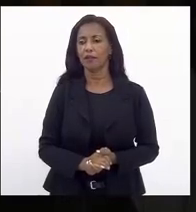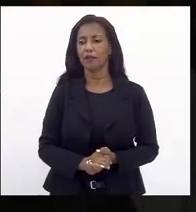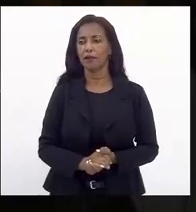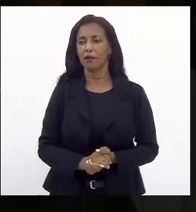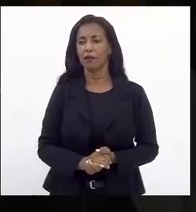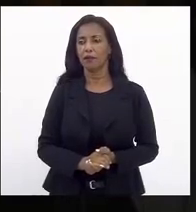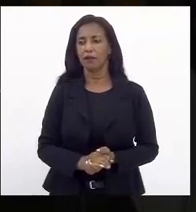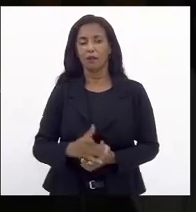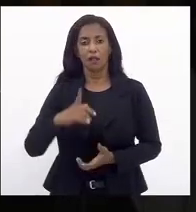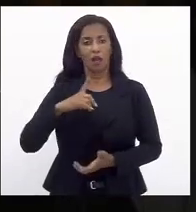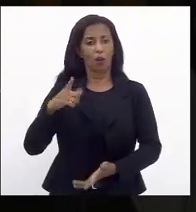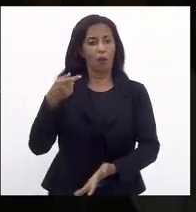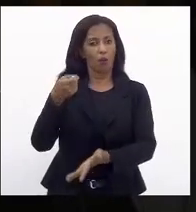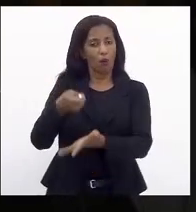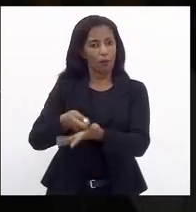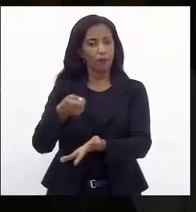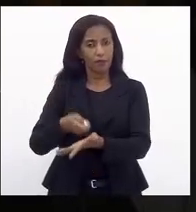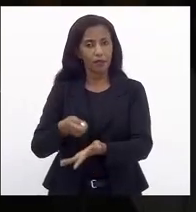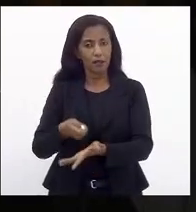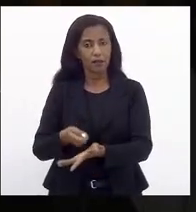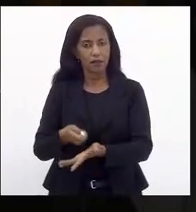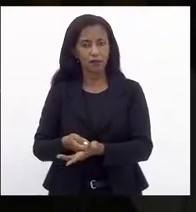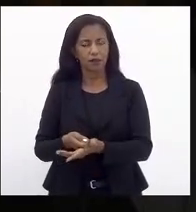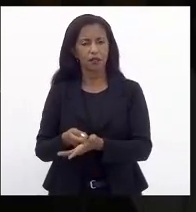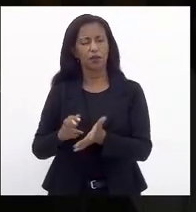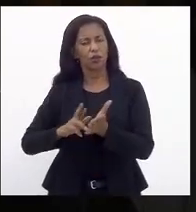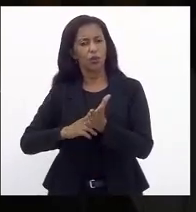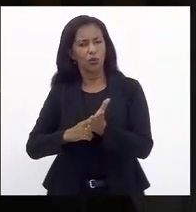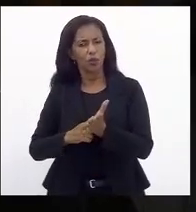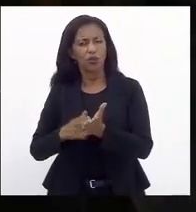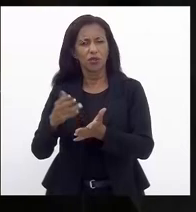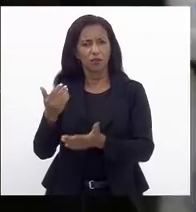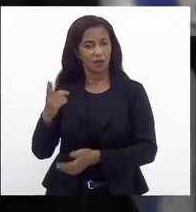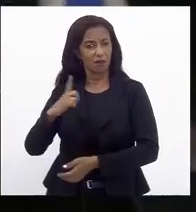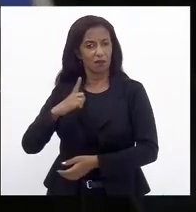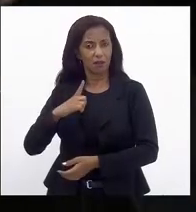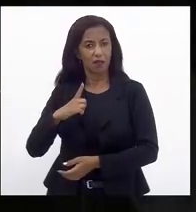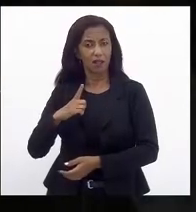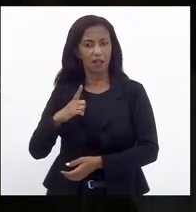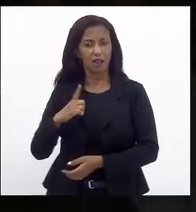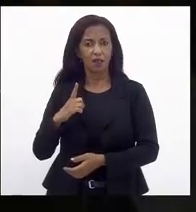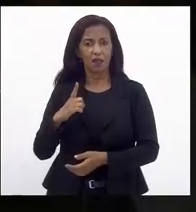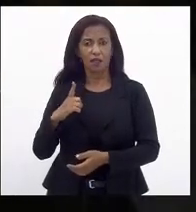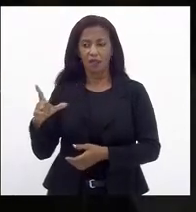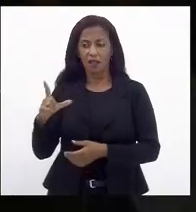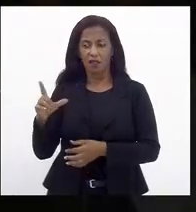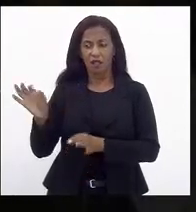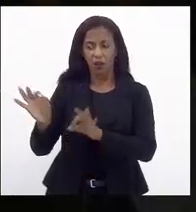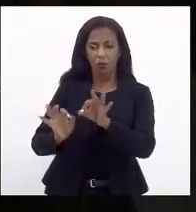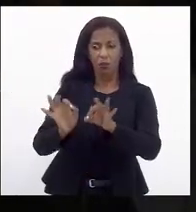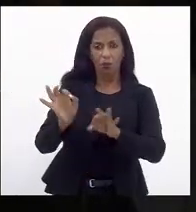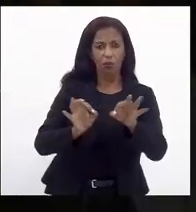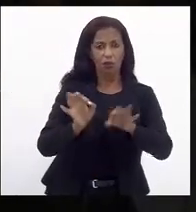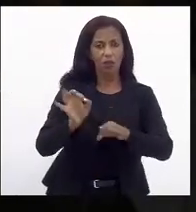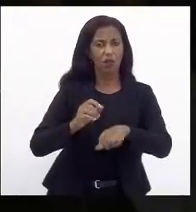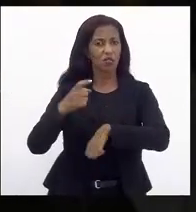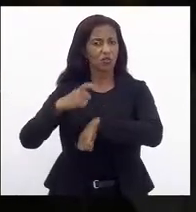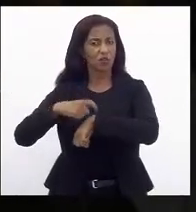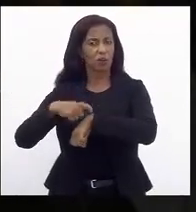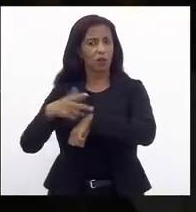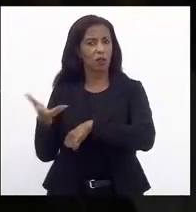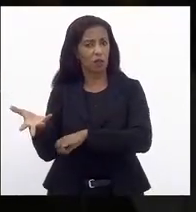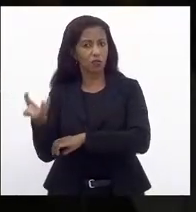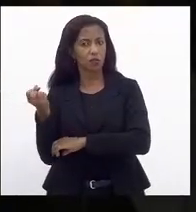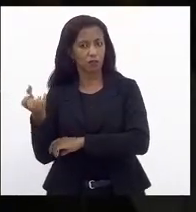tirar uma obrigação que o regime cobra de que haja um critério de temporalidade nas